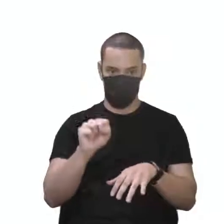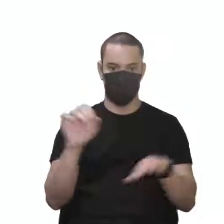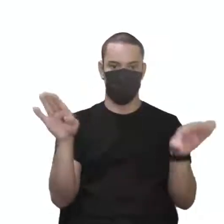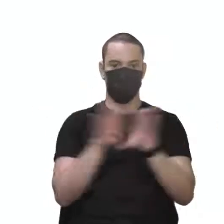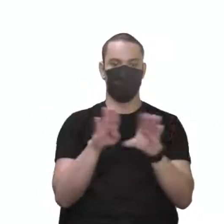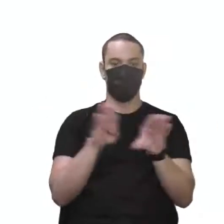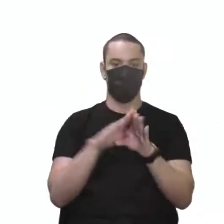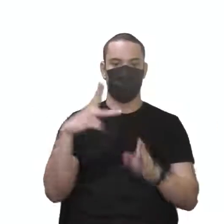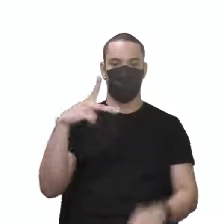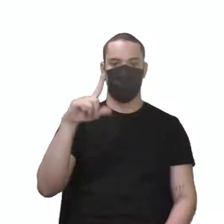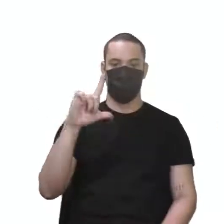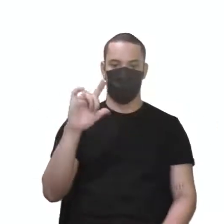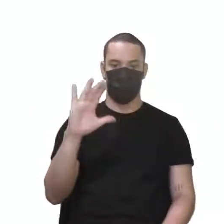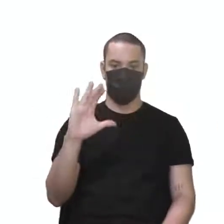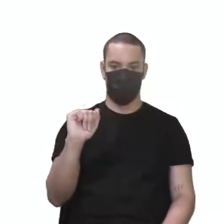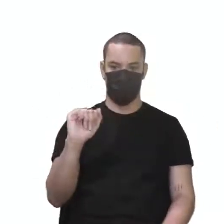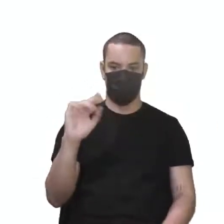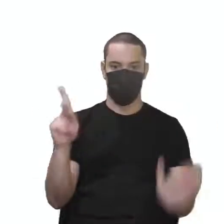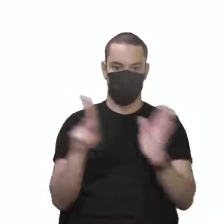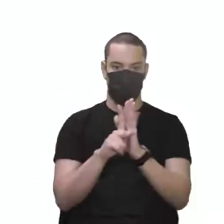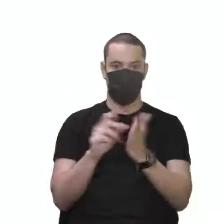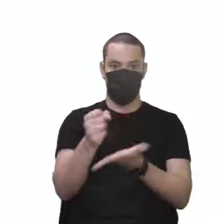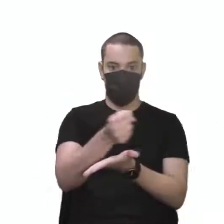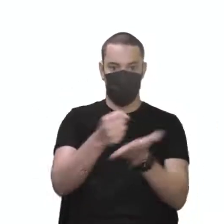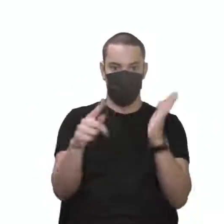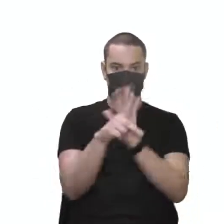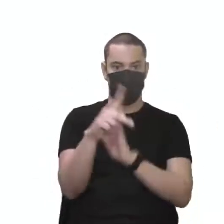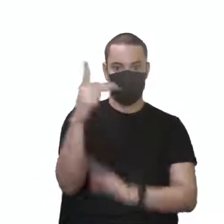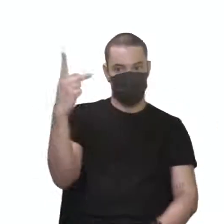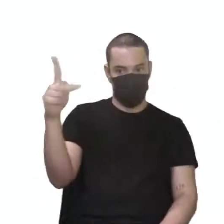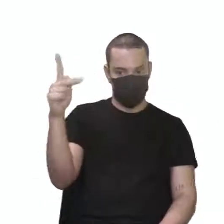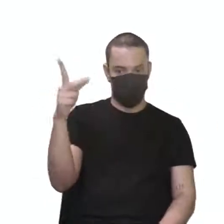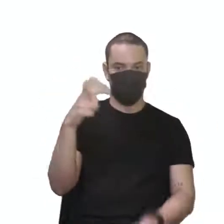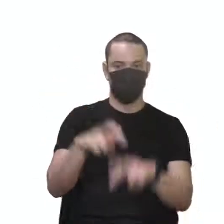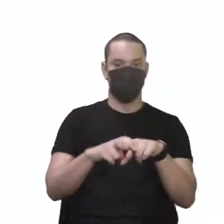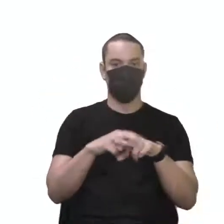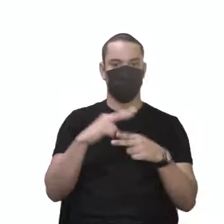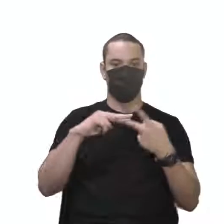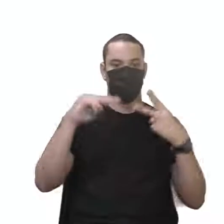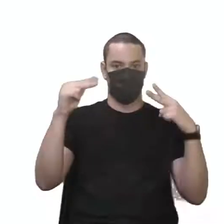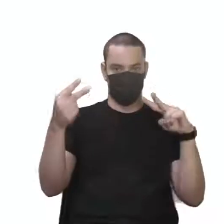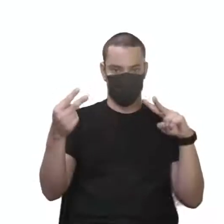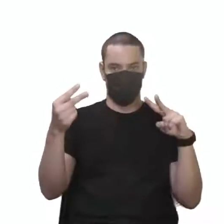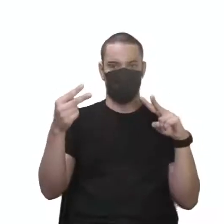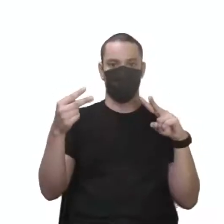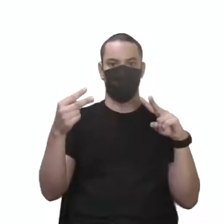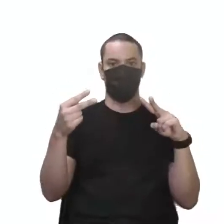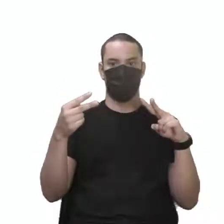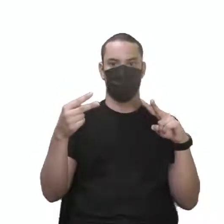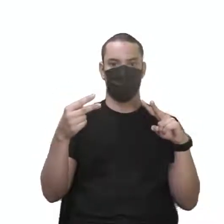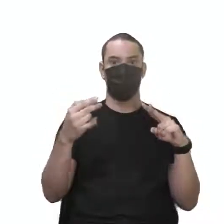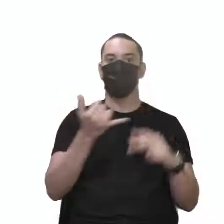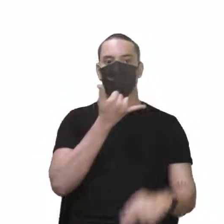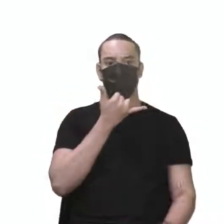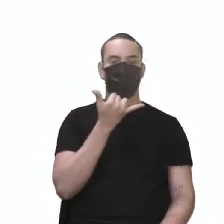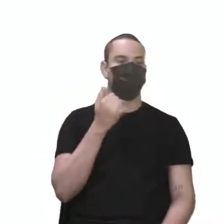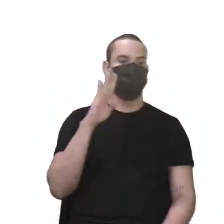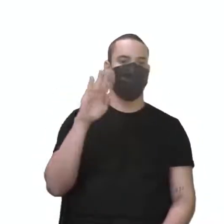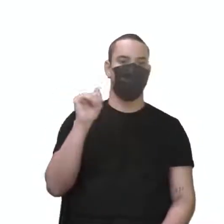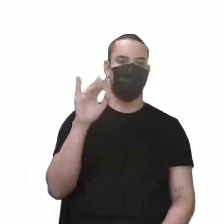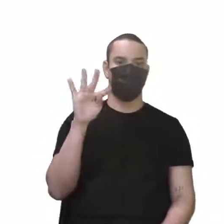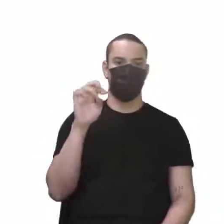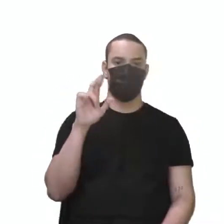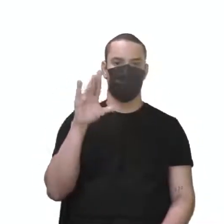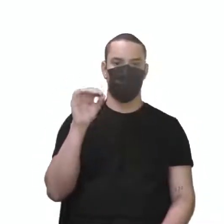E da placa basal, certo? Então, o DNA, o bacteriófago,